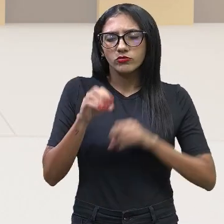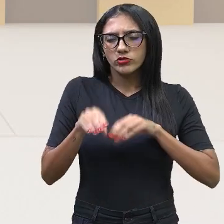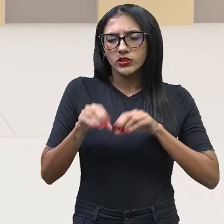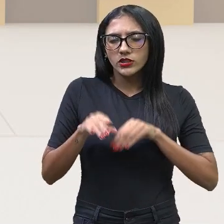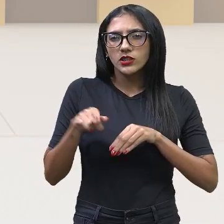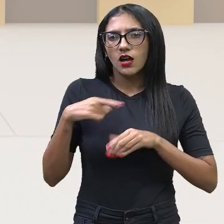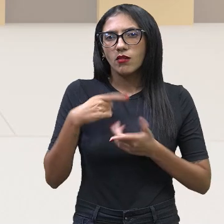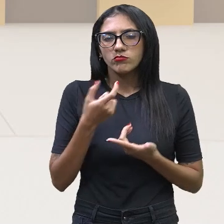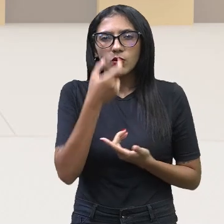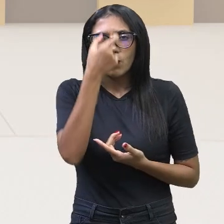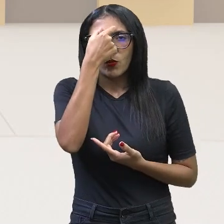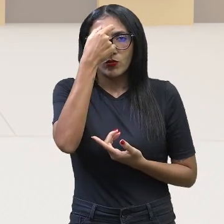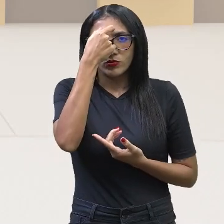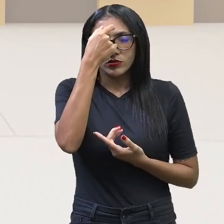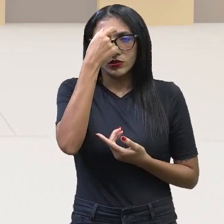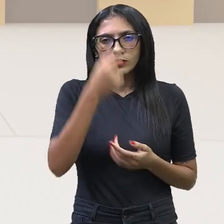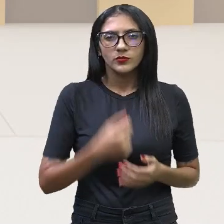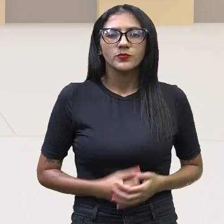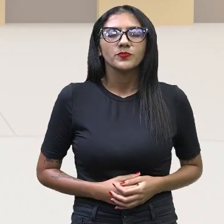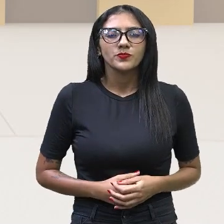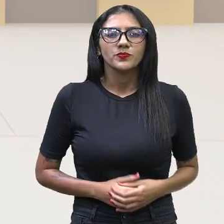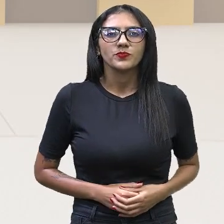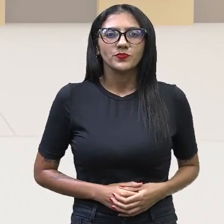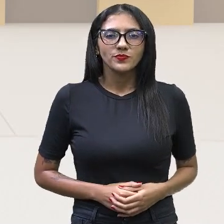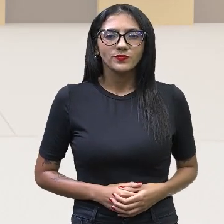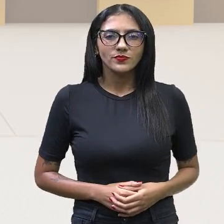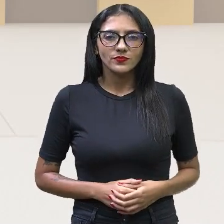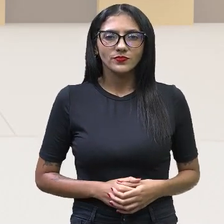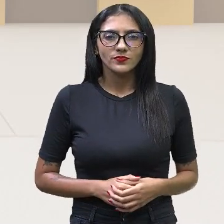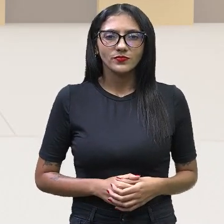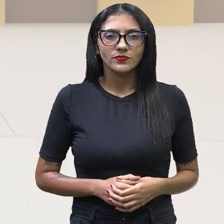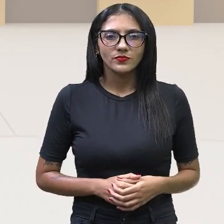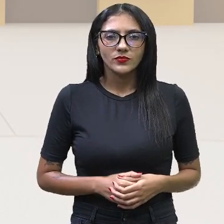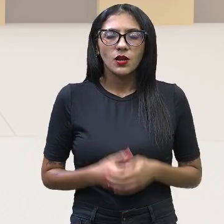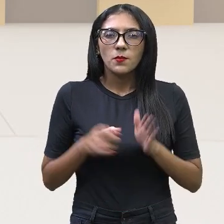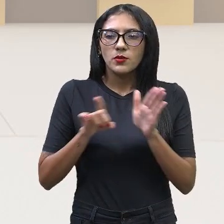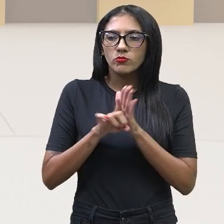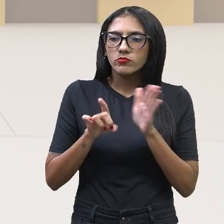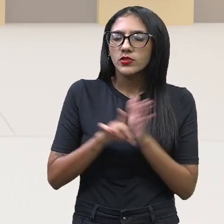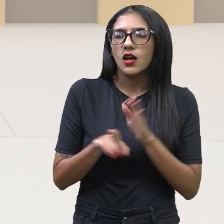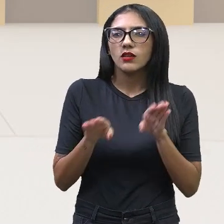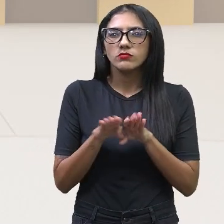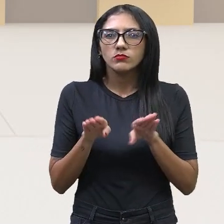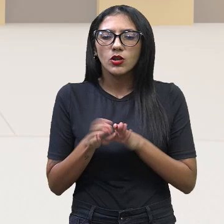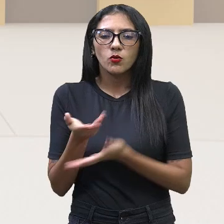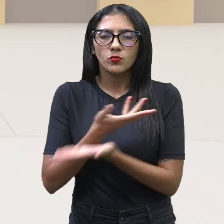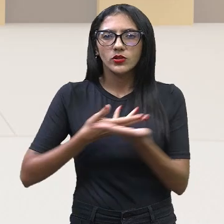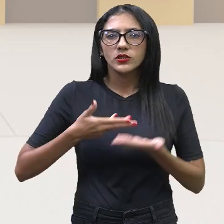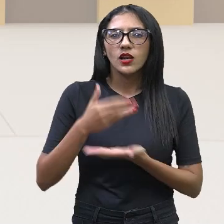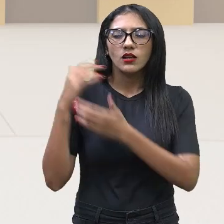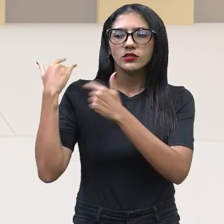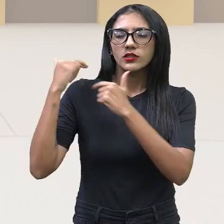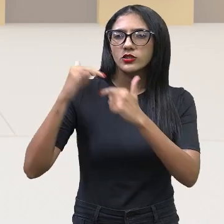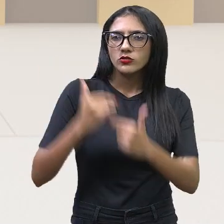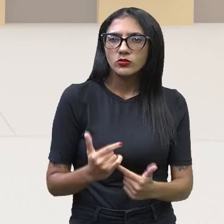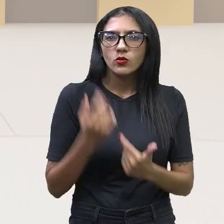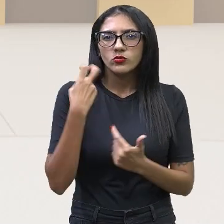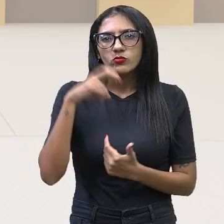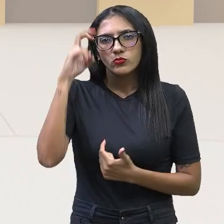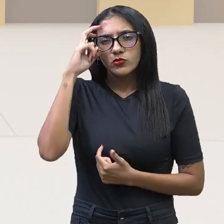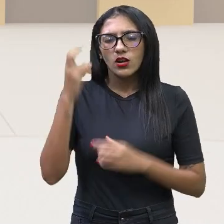uma sociedade em que todos se respeitam. Perguntar e compartilhar tradições culturais, pessoas e